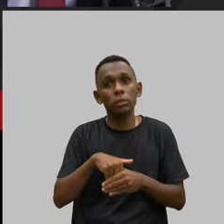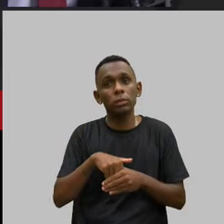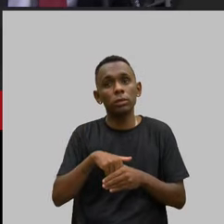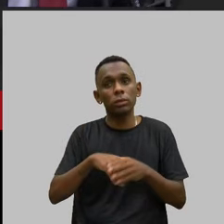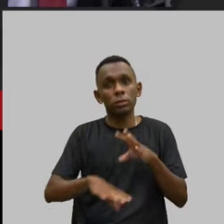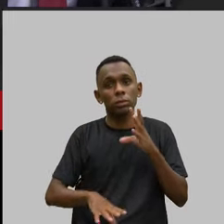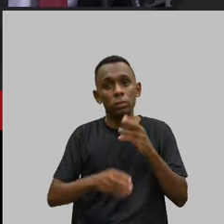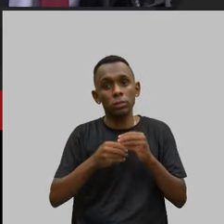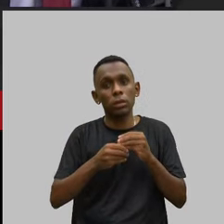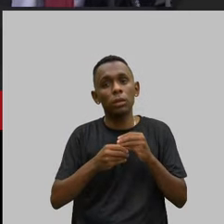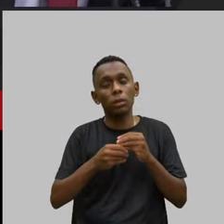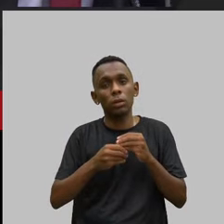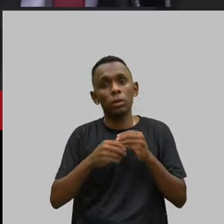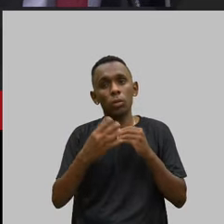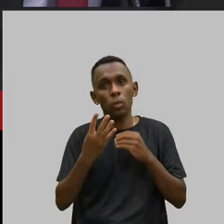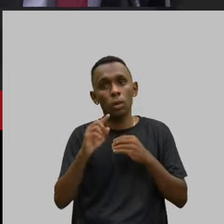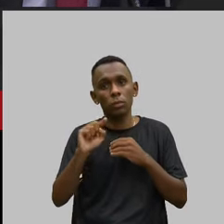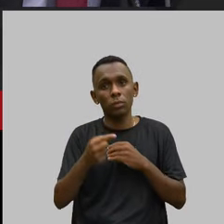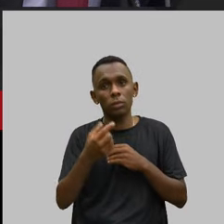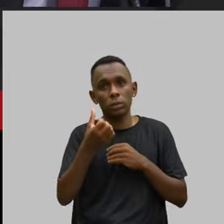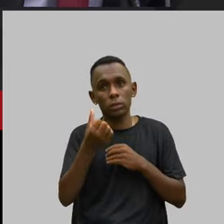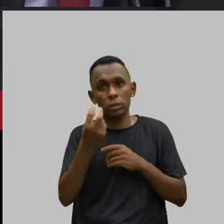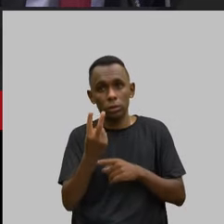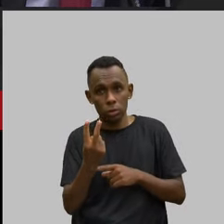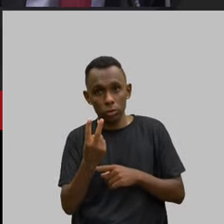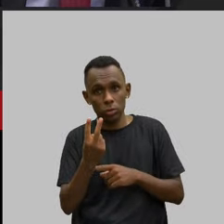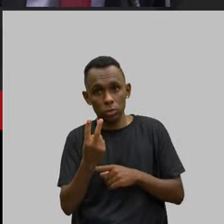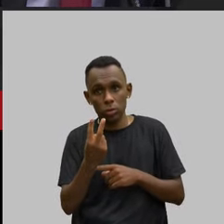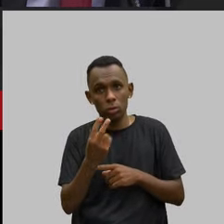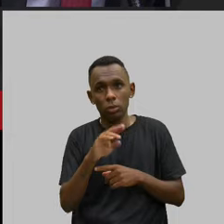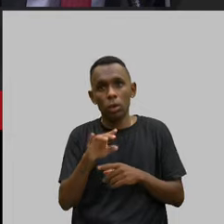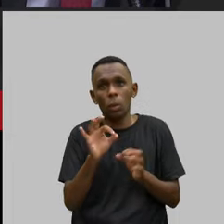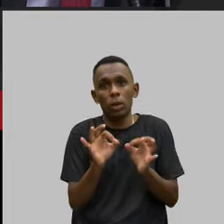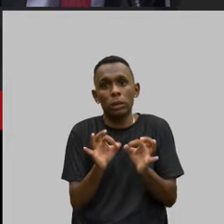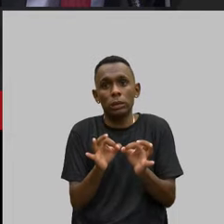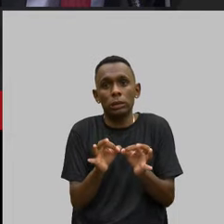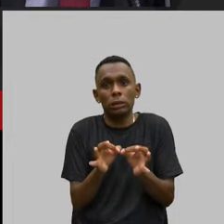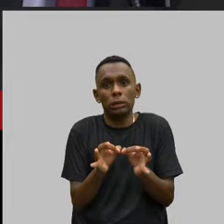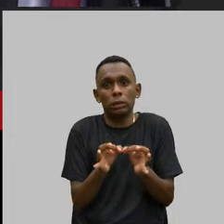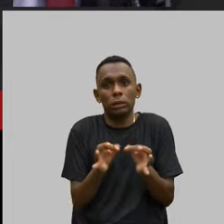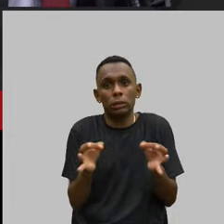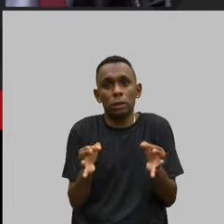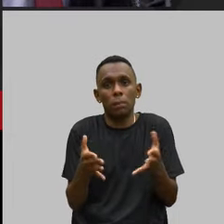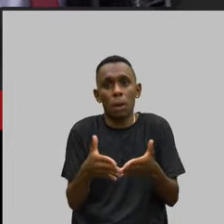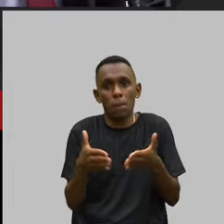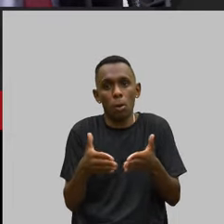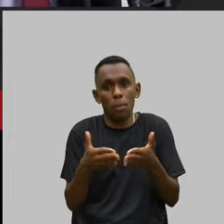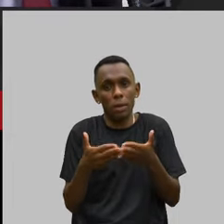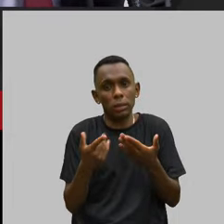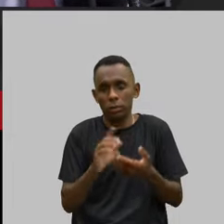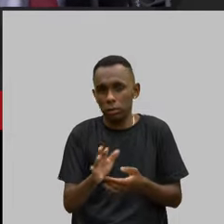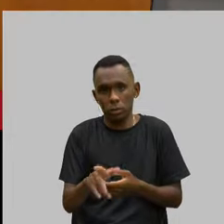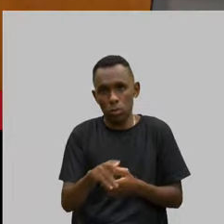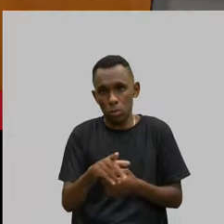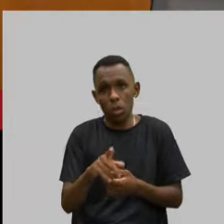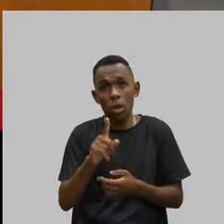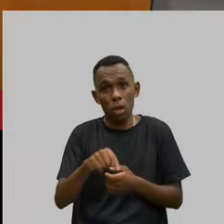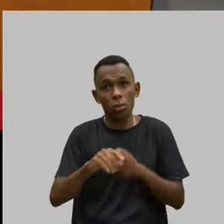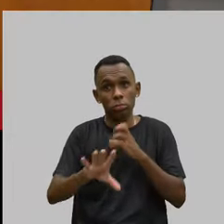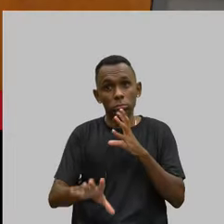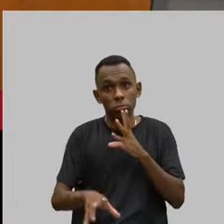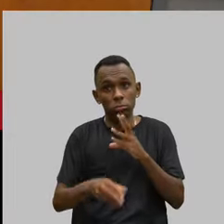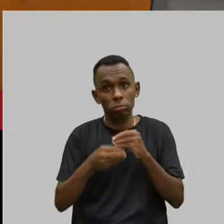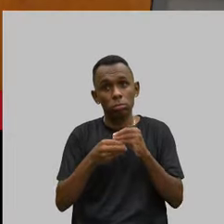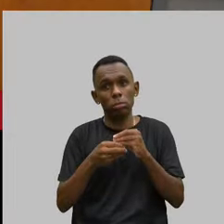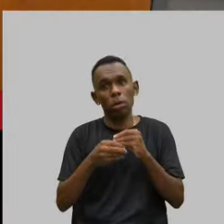de 4,62 que não é miséria conforme Dito pelo Sargento Rodrigues assim é uma recomposição é